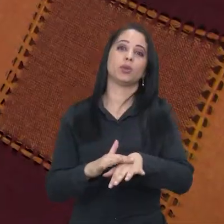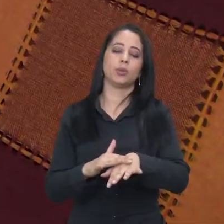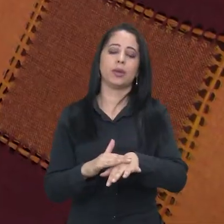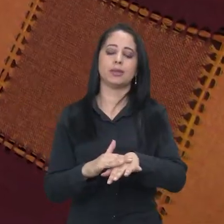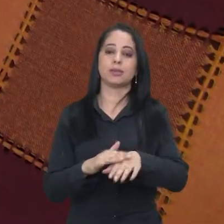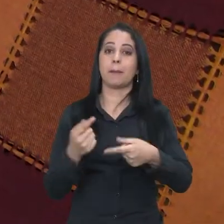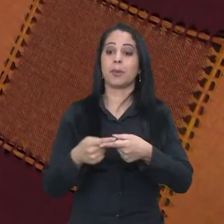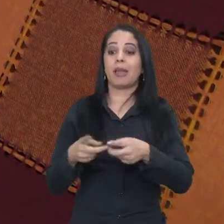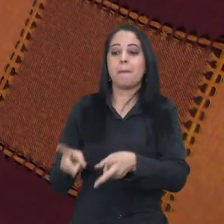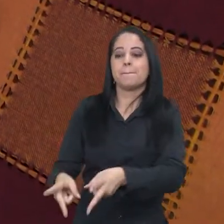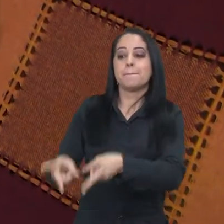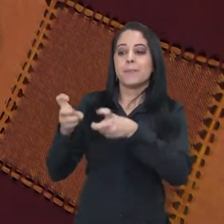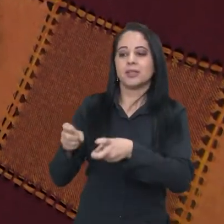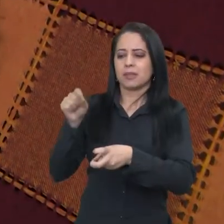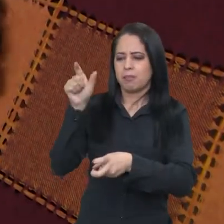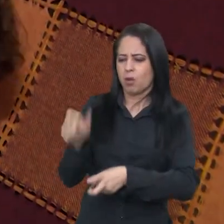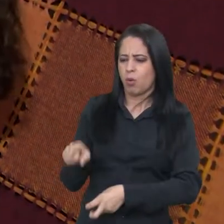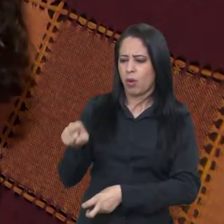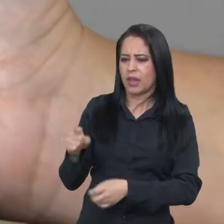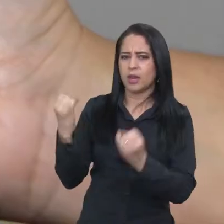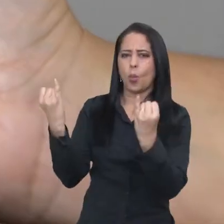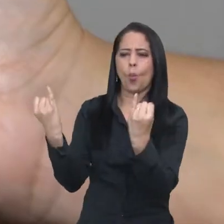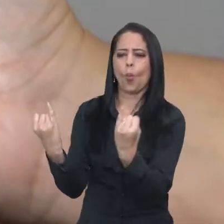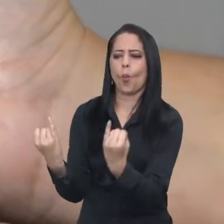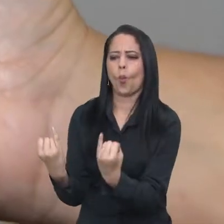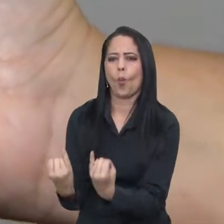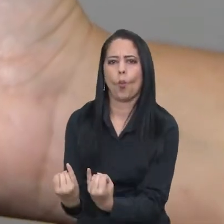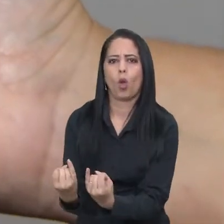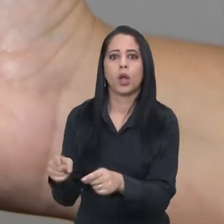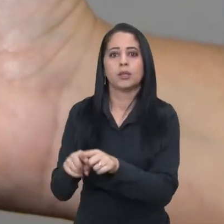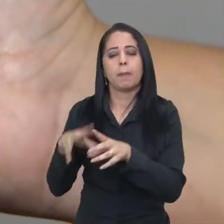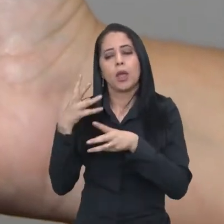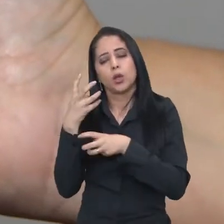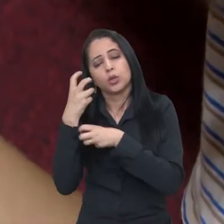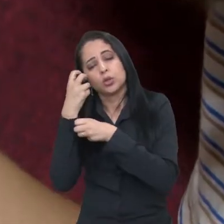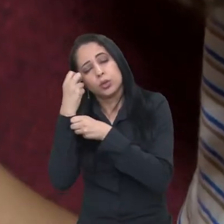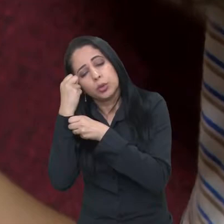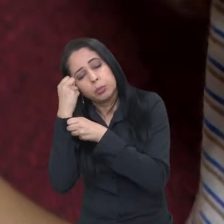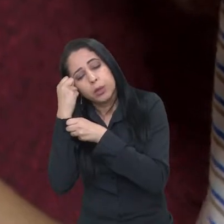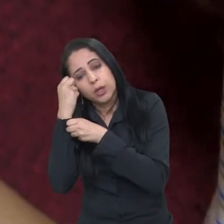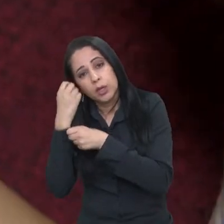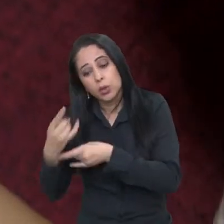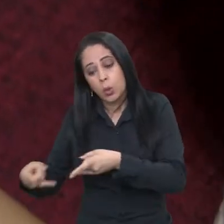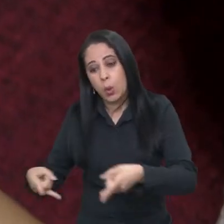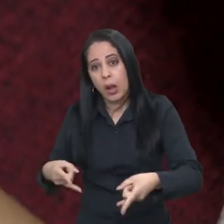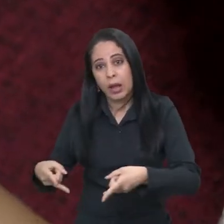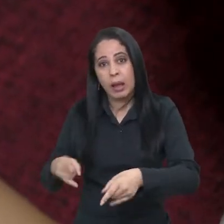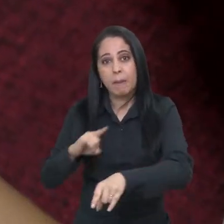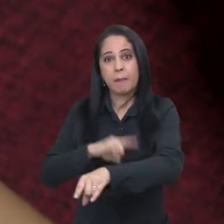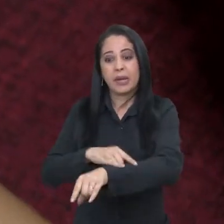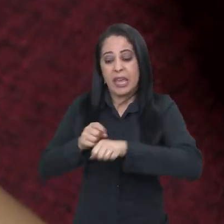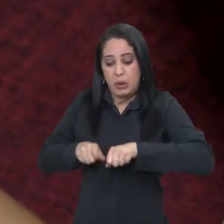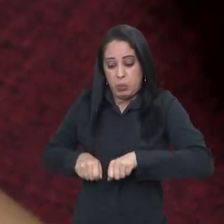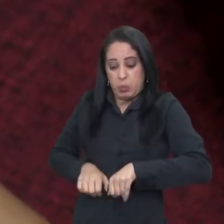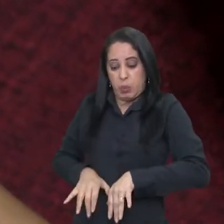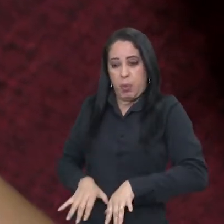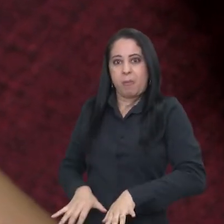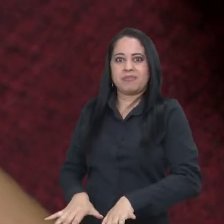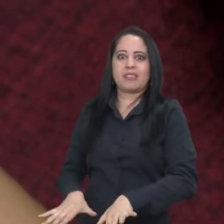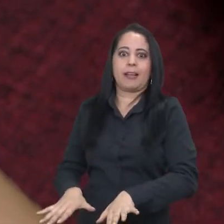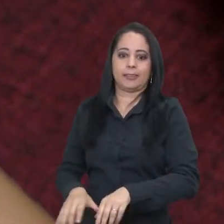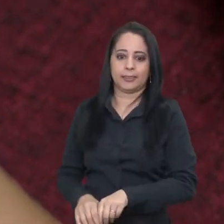havia algo errado quando o filho começou a perder peso e fazer xixi na cama. Ela o levou ao hospital e depois do teste